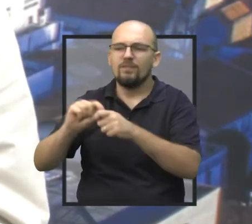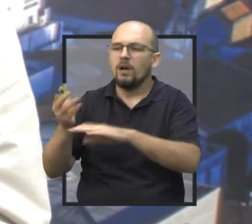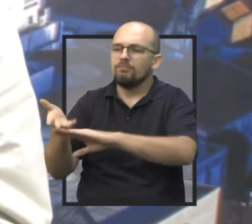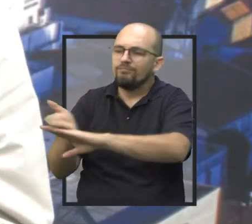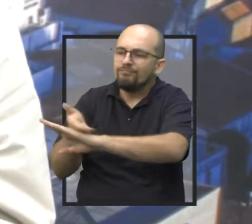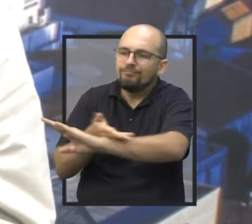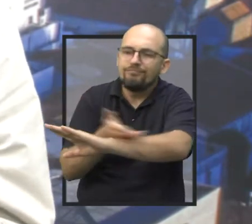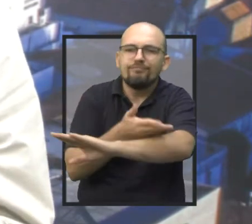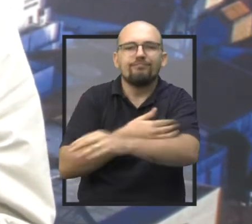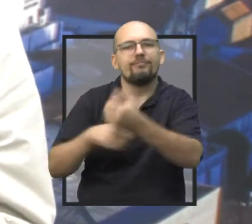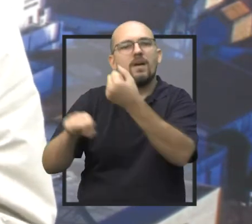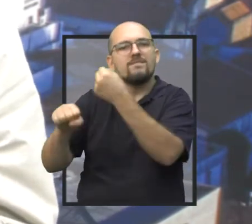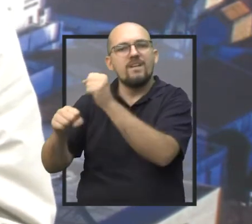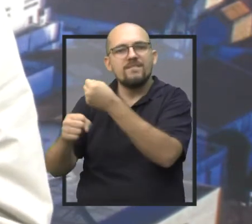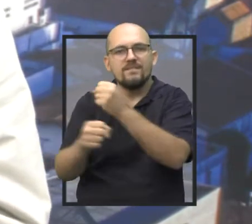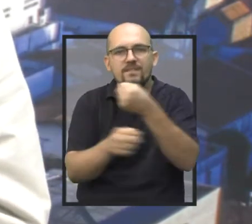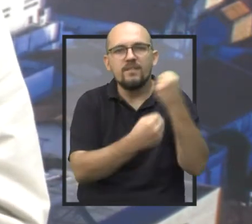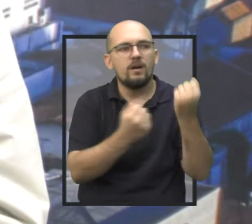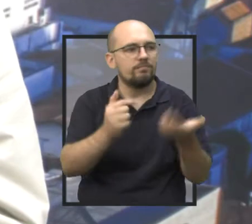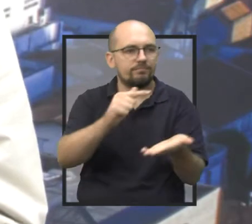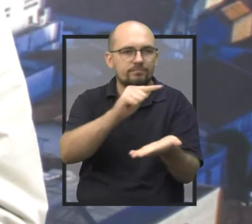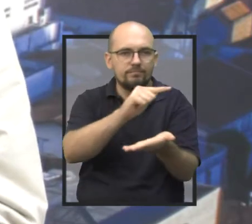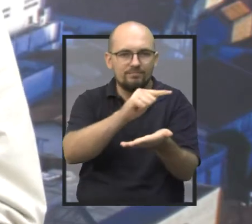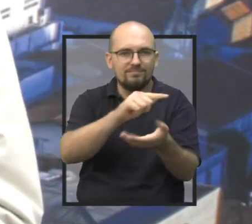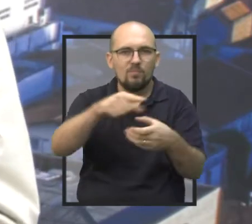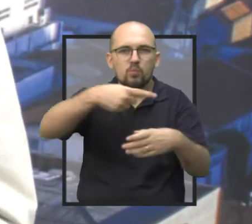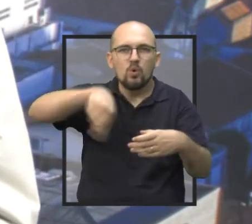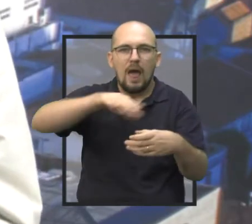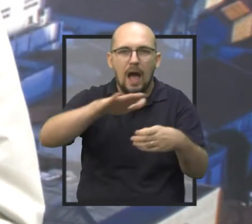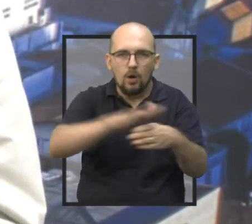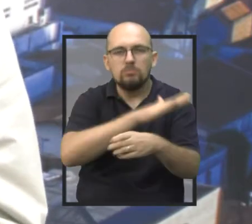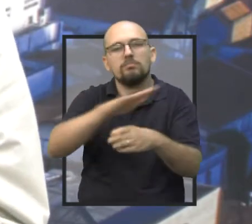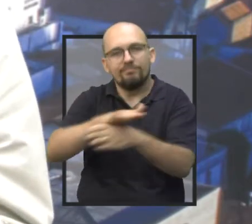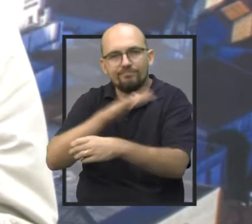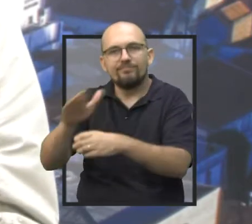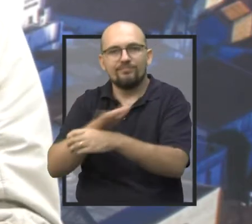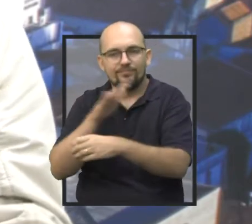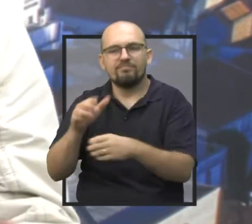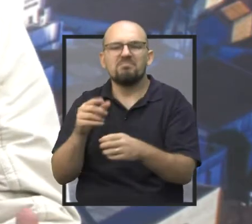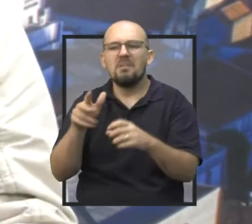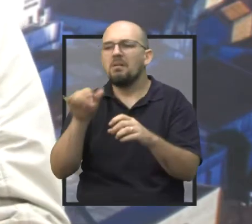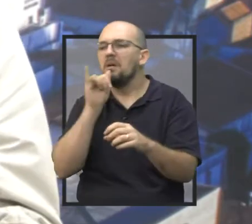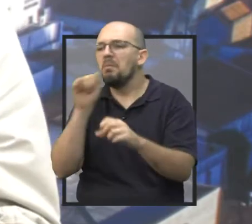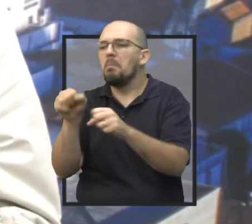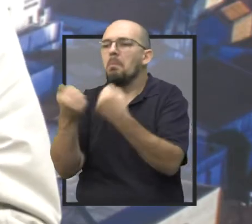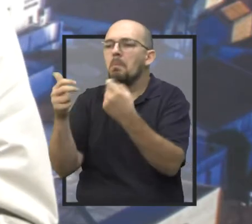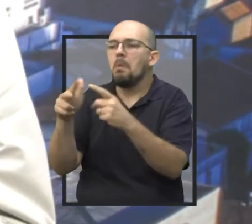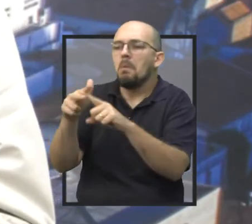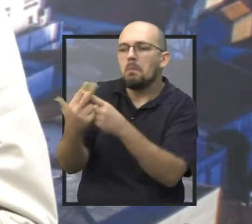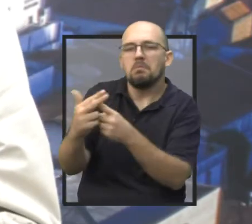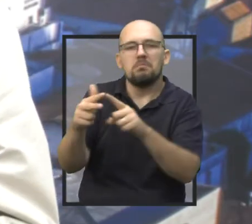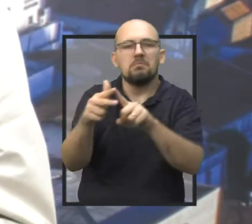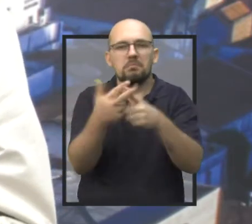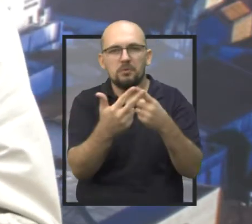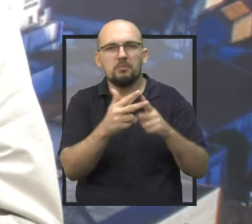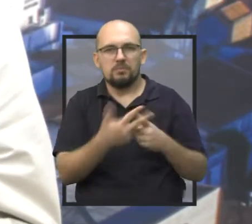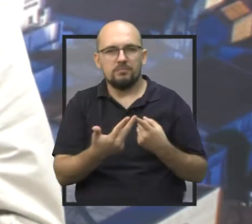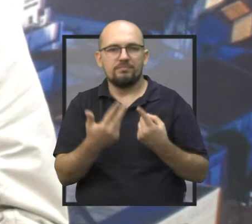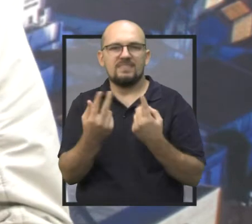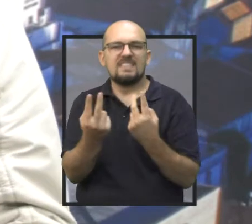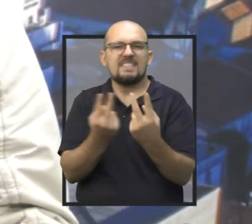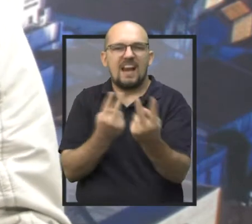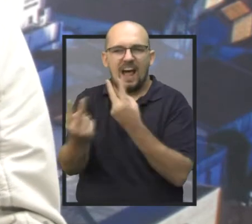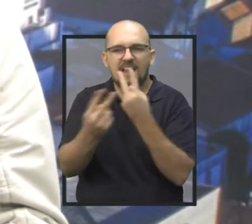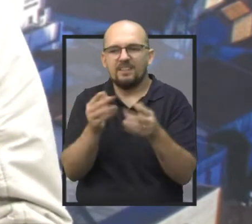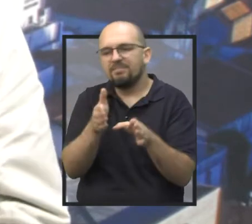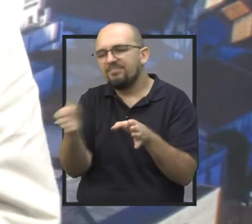roça, capina, varreção, tapa-buraco, enfim, tantos os outros. Até um conserto pequeno aí em estradas rurais, estradas